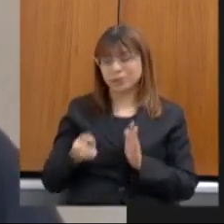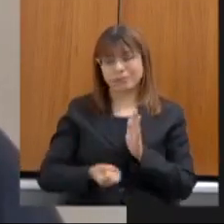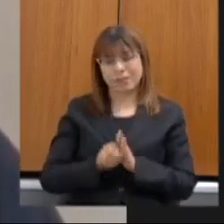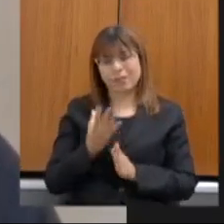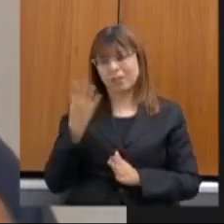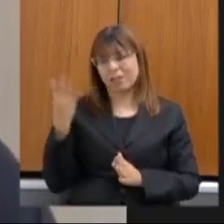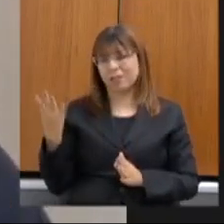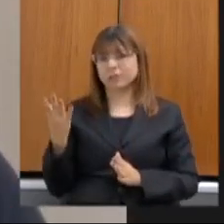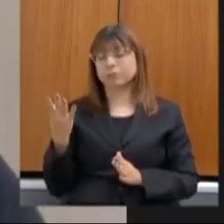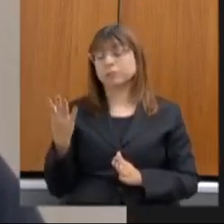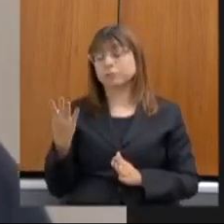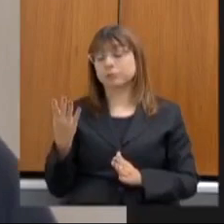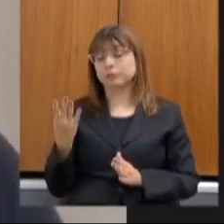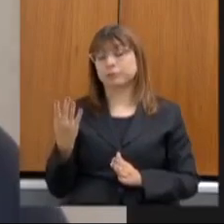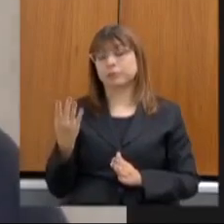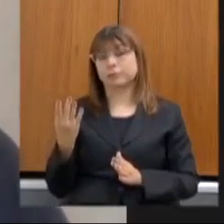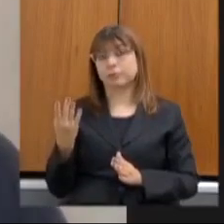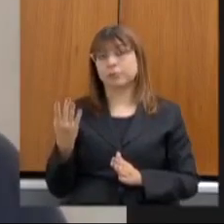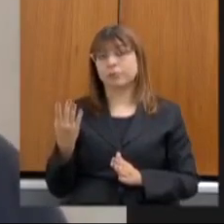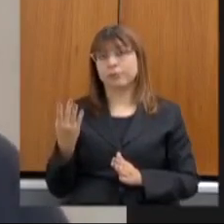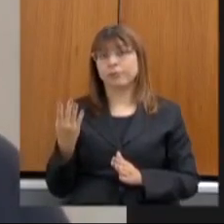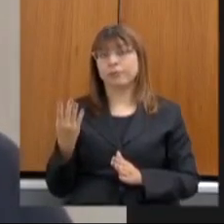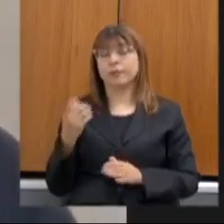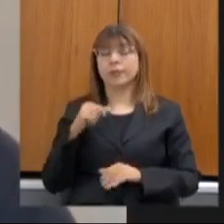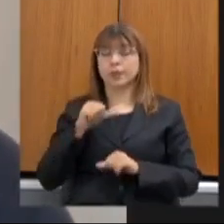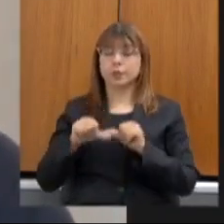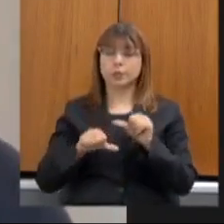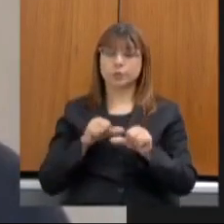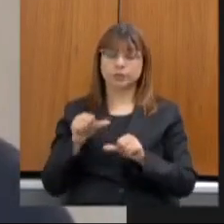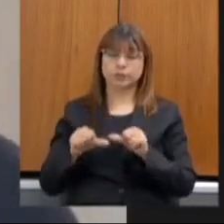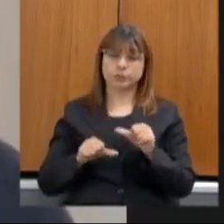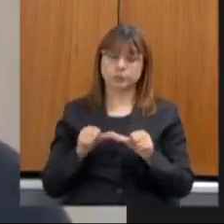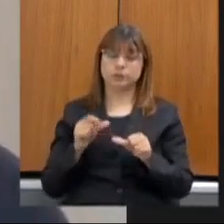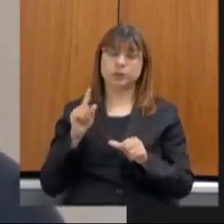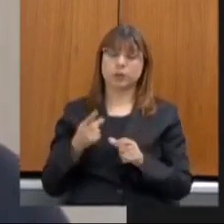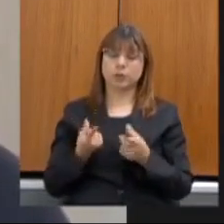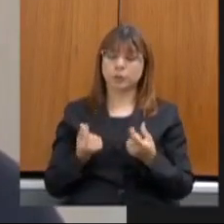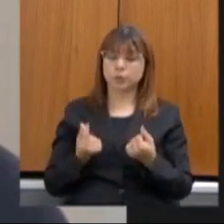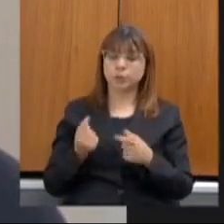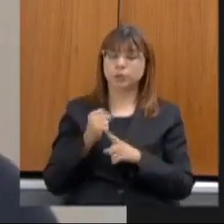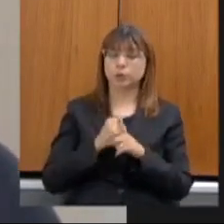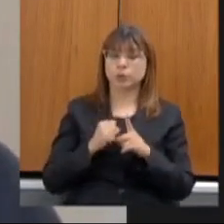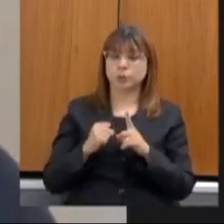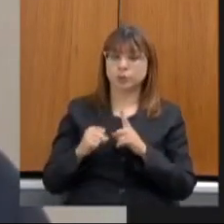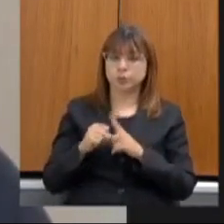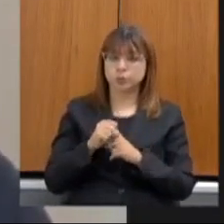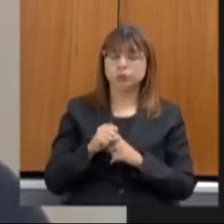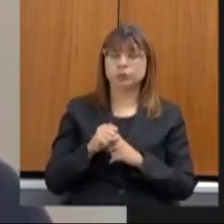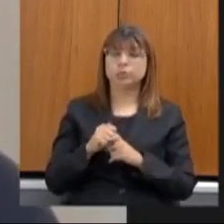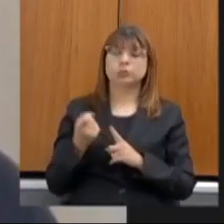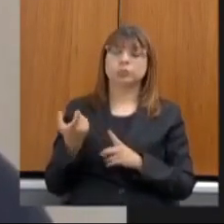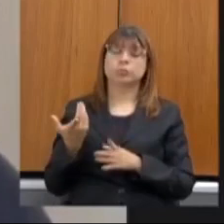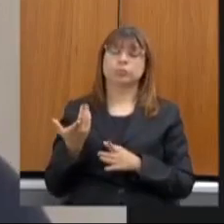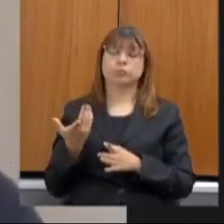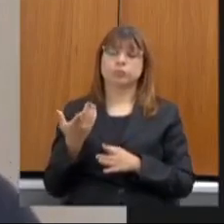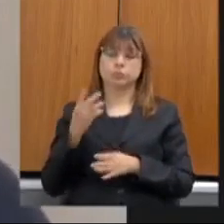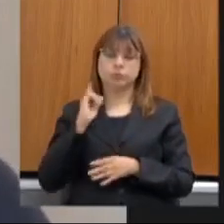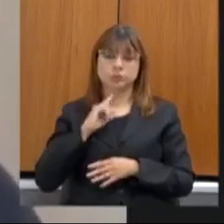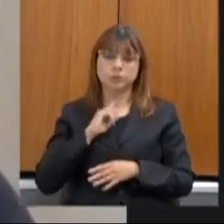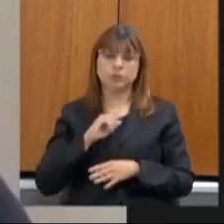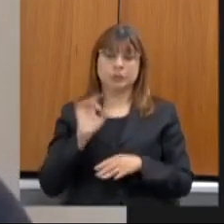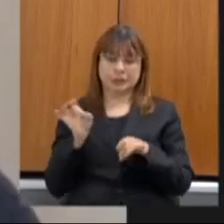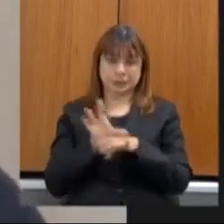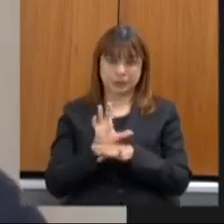a recuperação sócio econômica e financeira de Minas Gerais posso convite